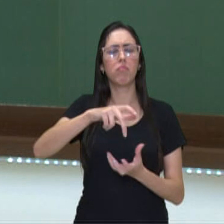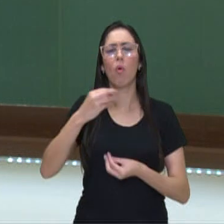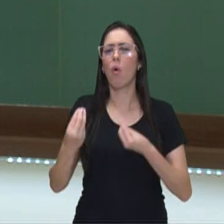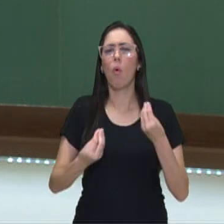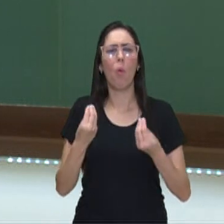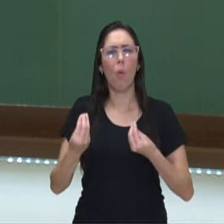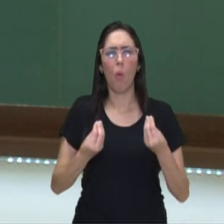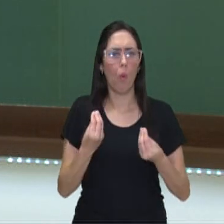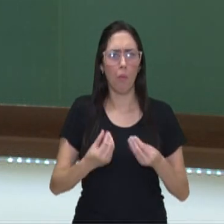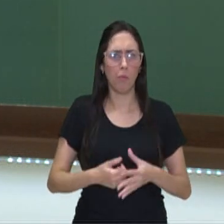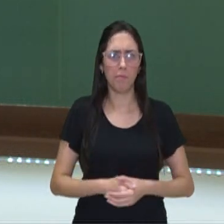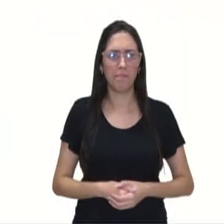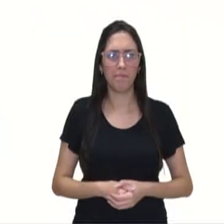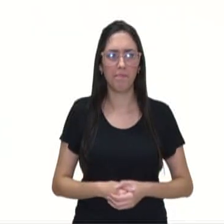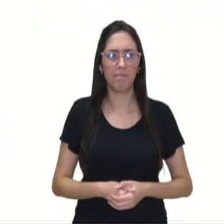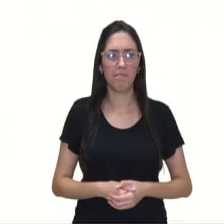mundial.